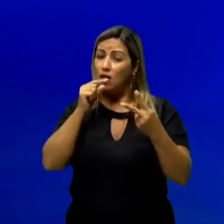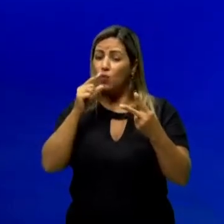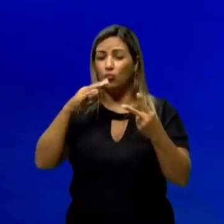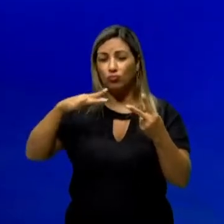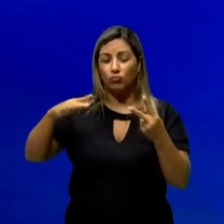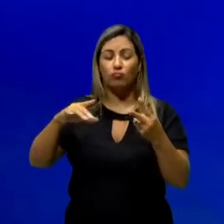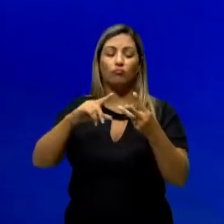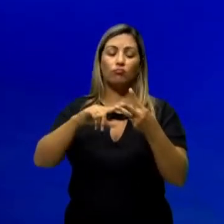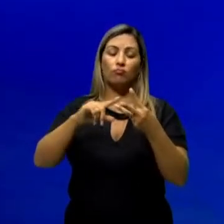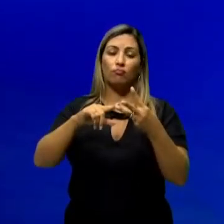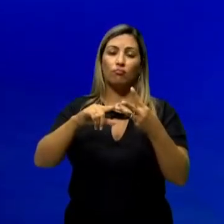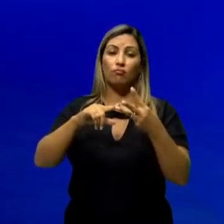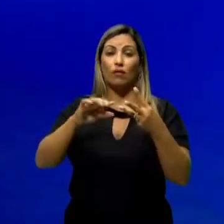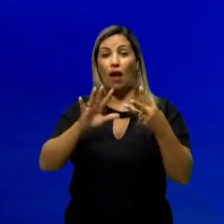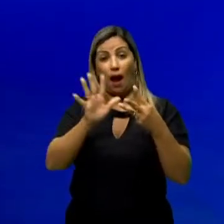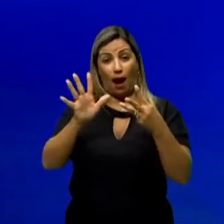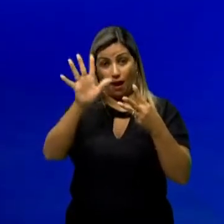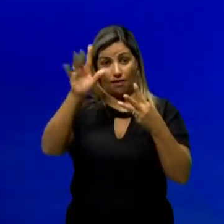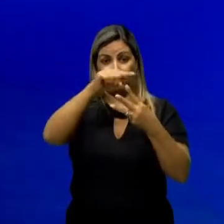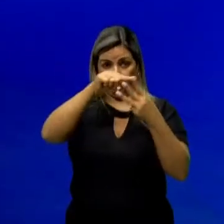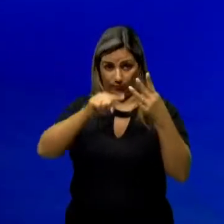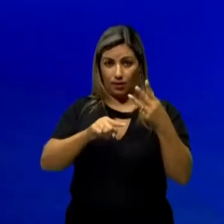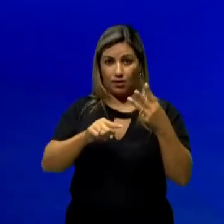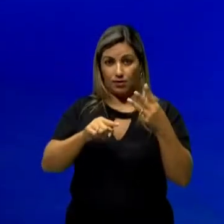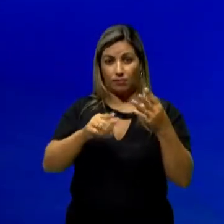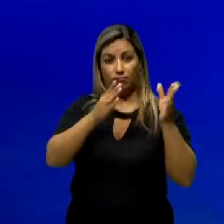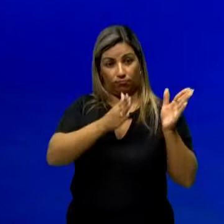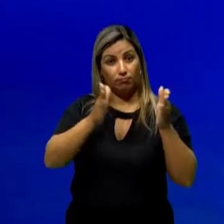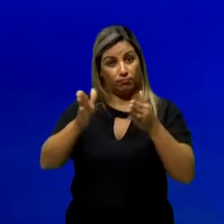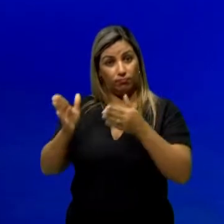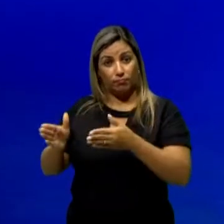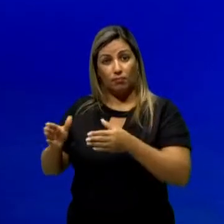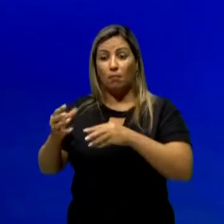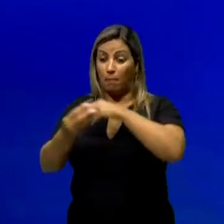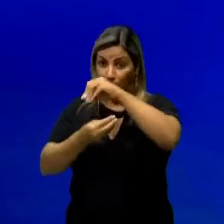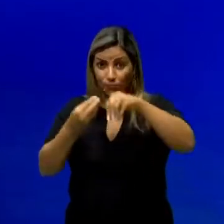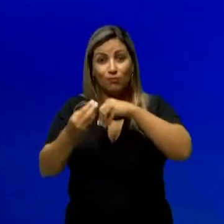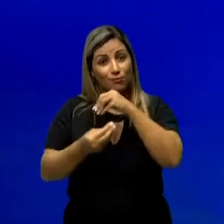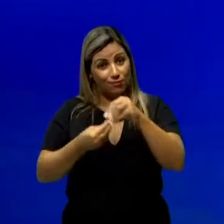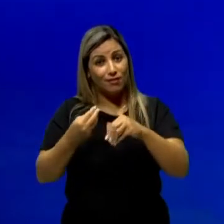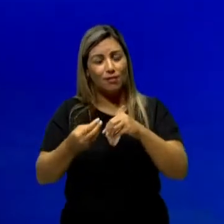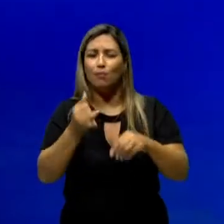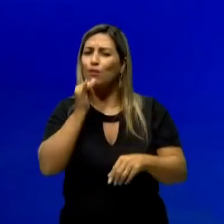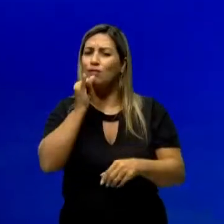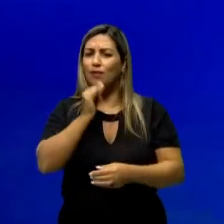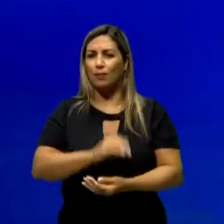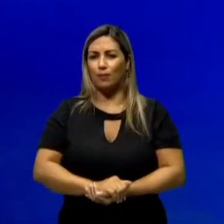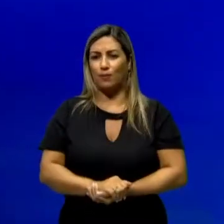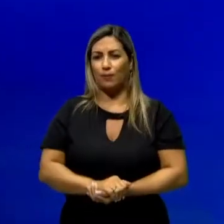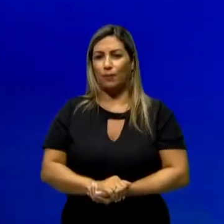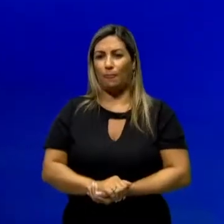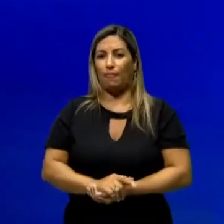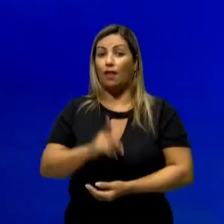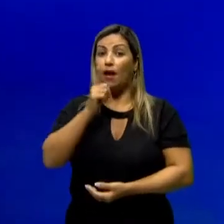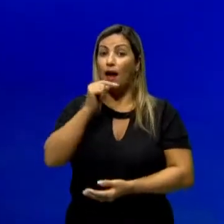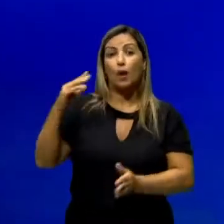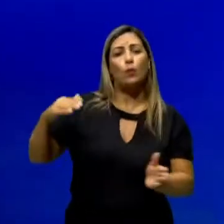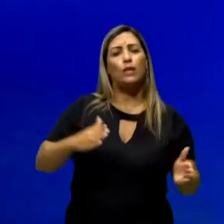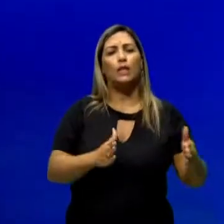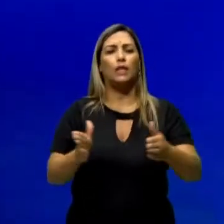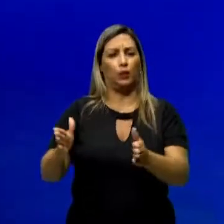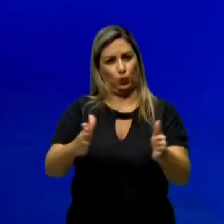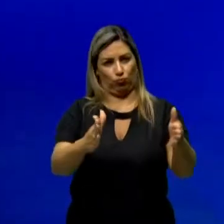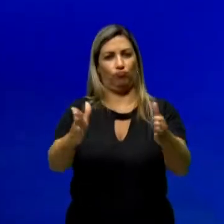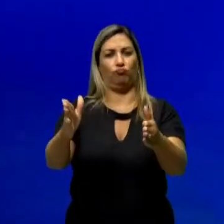líquido, ou até mesmo no estado gasoso, formando uma mistura. Por exemplo, a água de um rio,